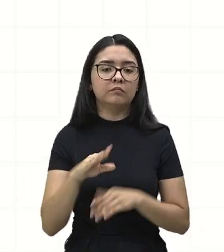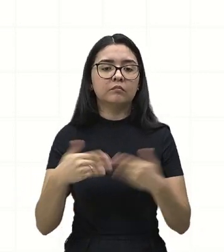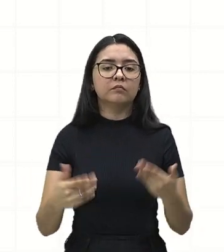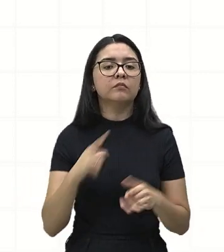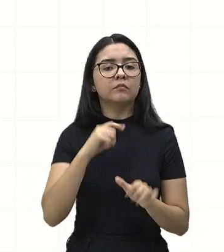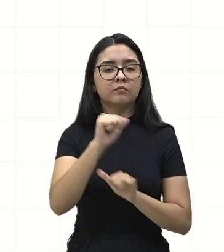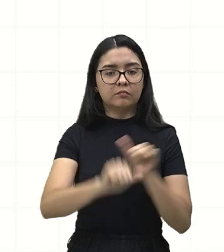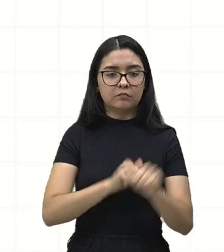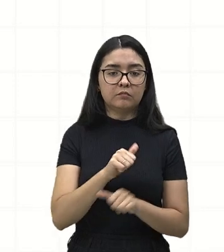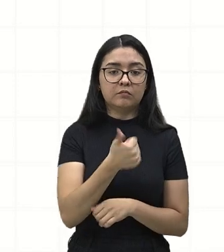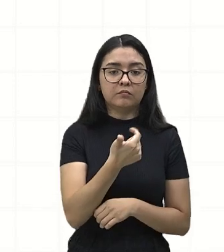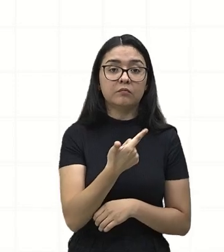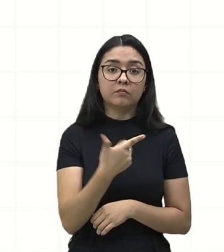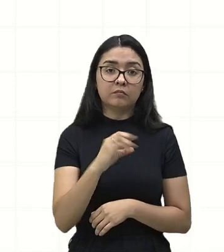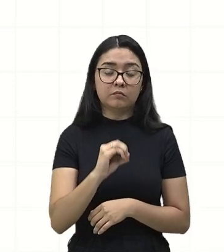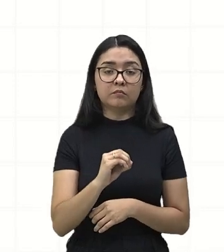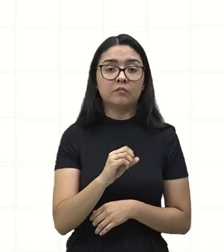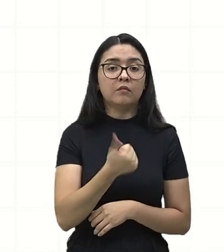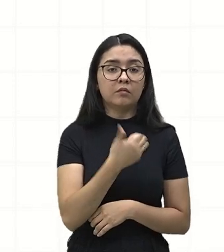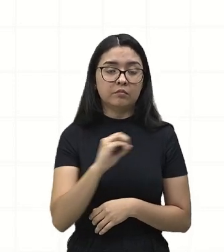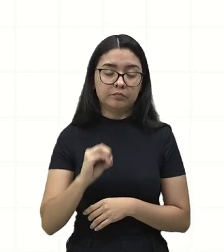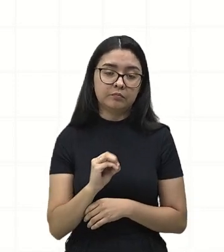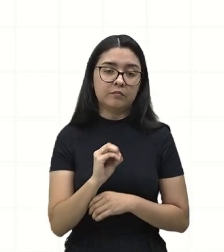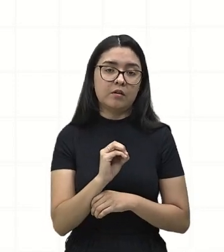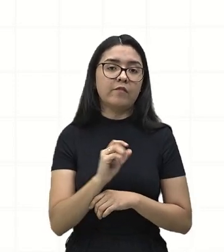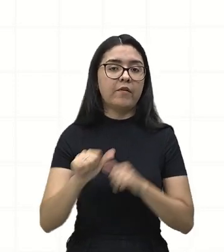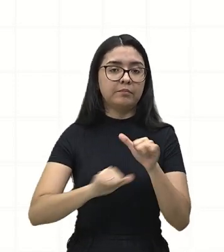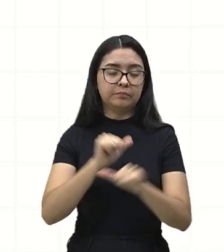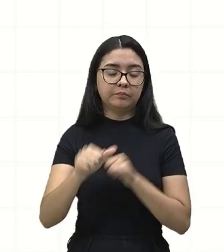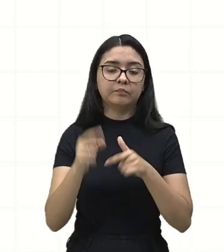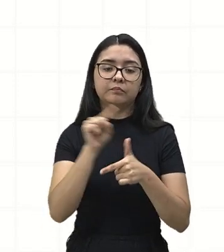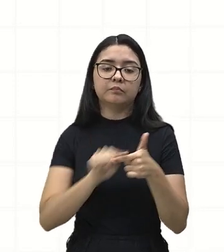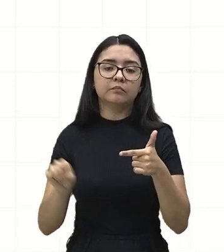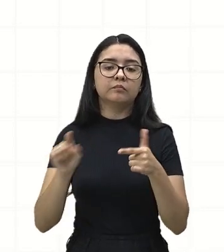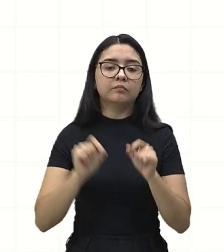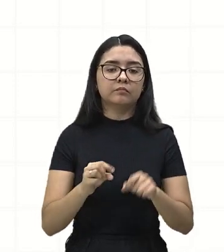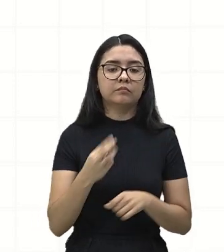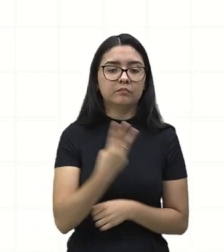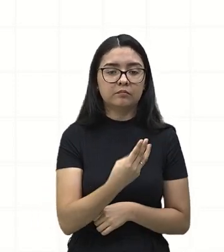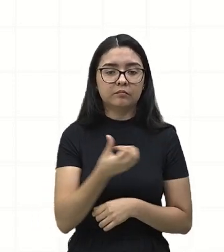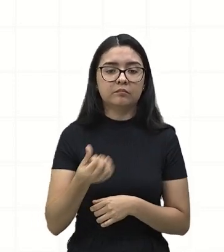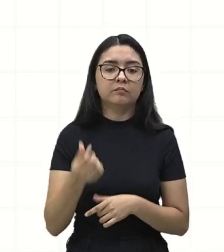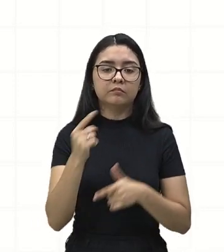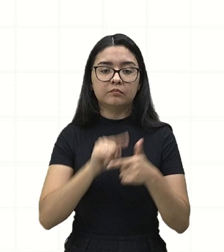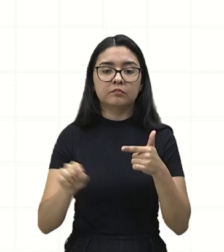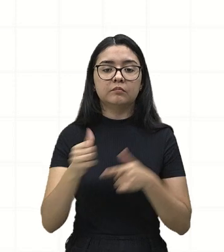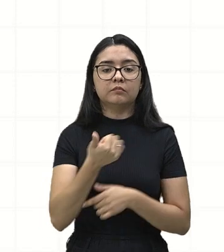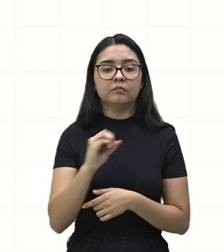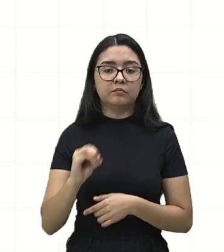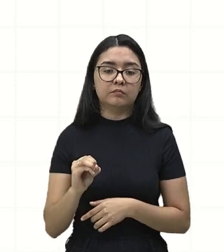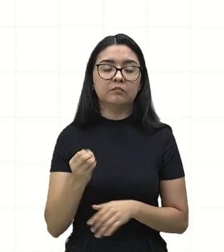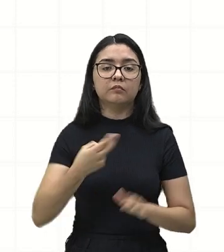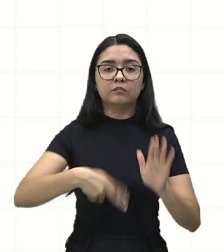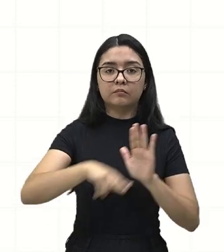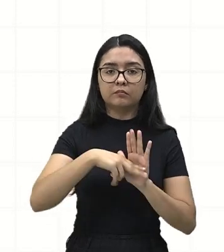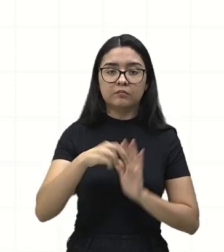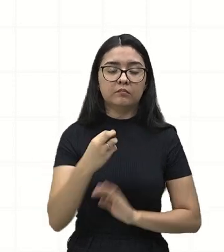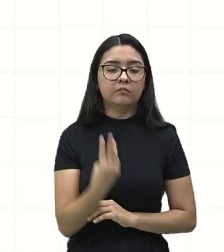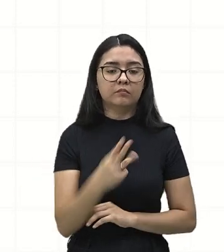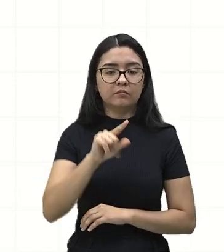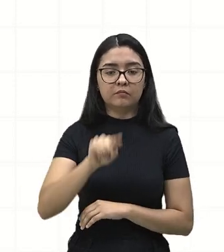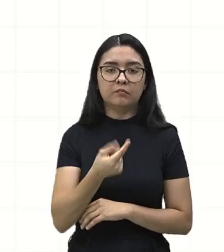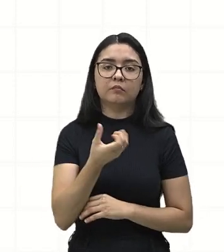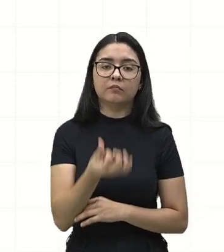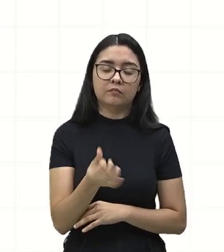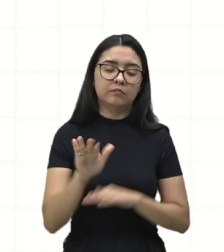multiplicando, dividindo. 36 dividido por 10 é 3,6. Tudo bem? Então,